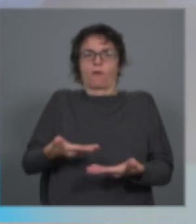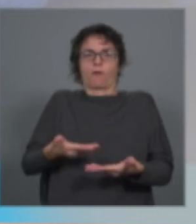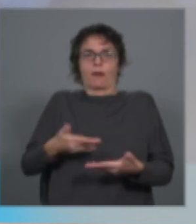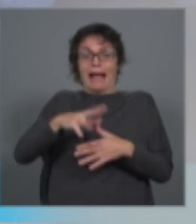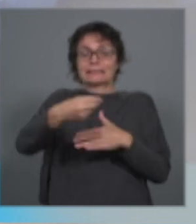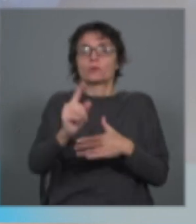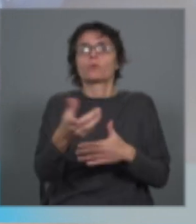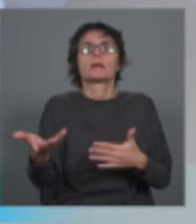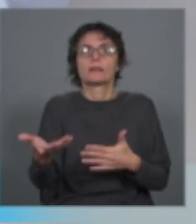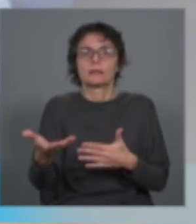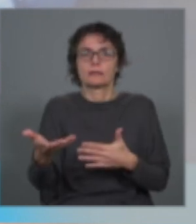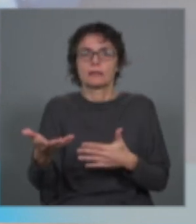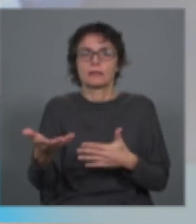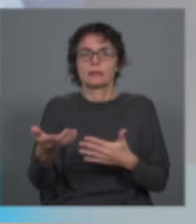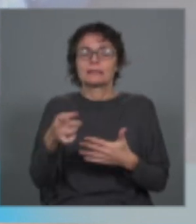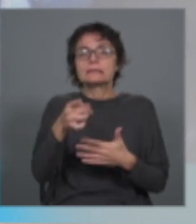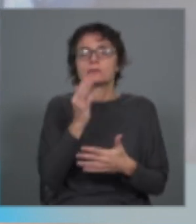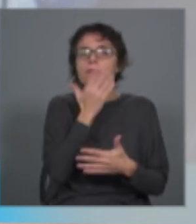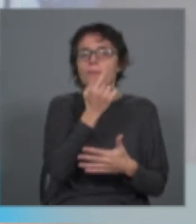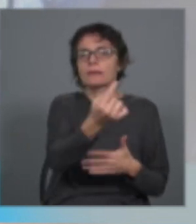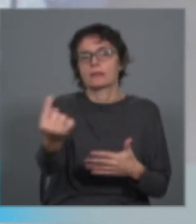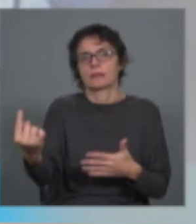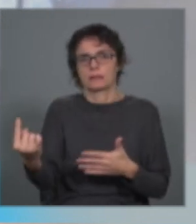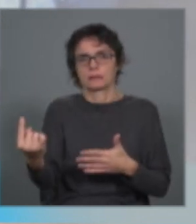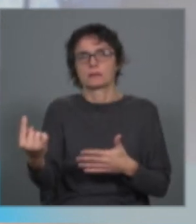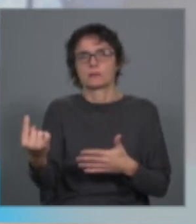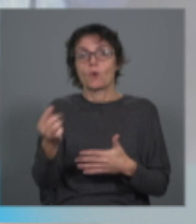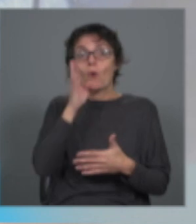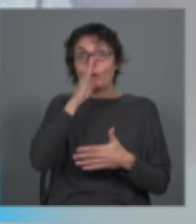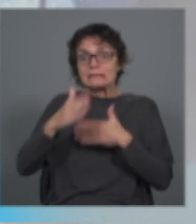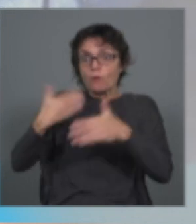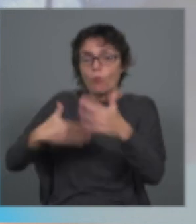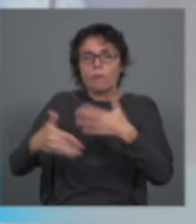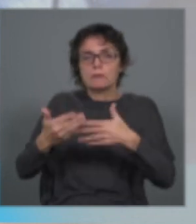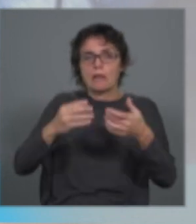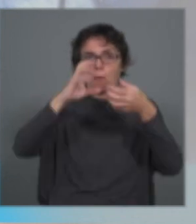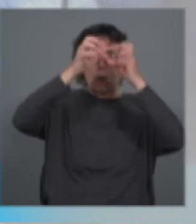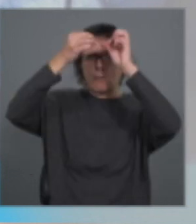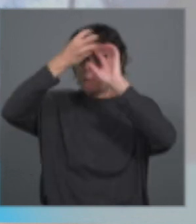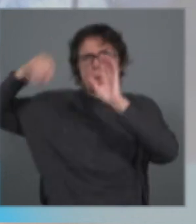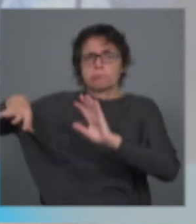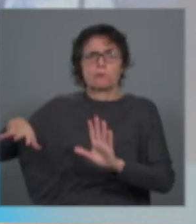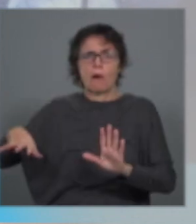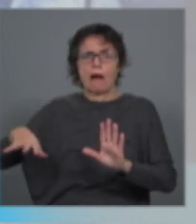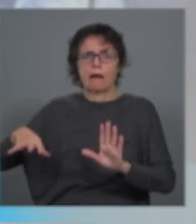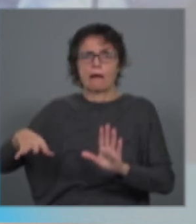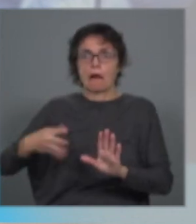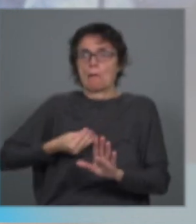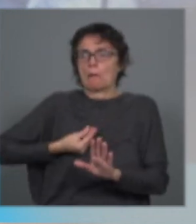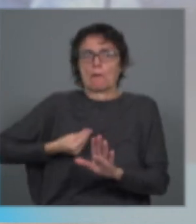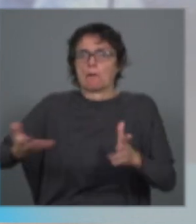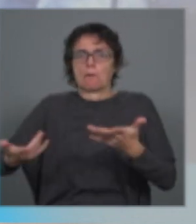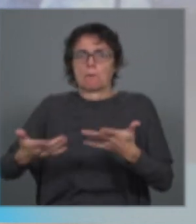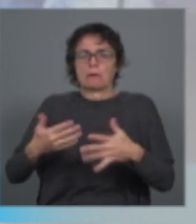se optar por procedimentos intrinsecamente irracionais, então a aposta é que aconteça qualquer coisa do